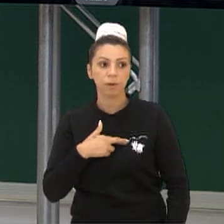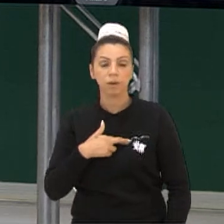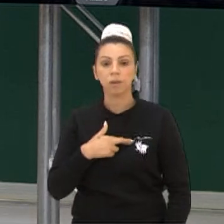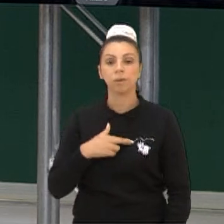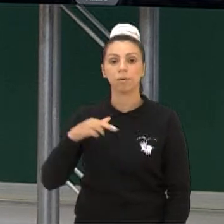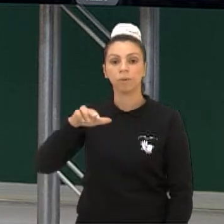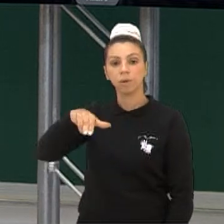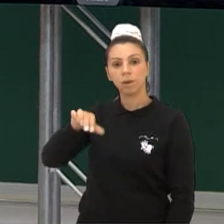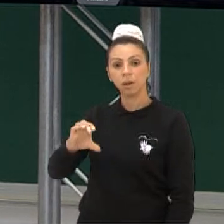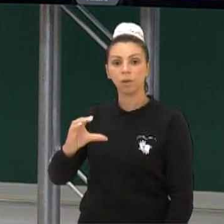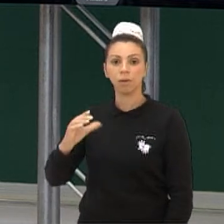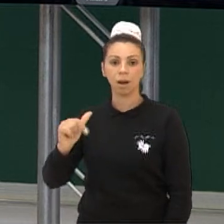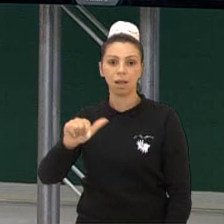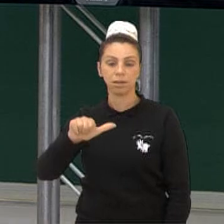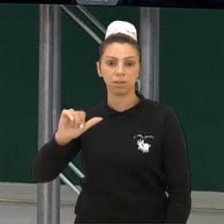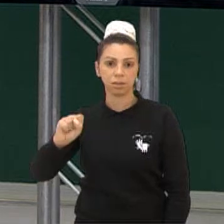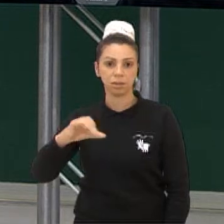ok?